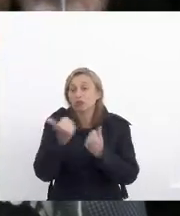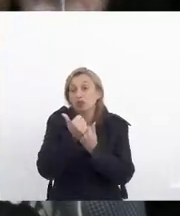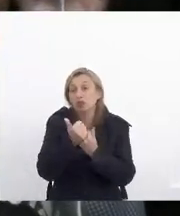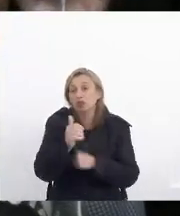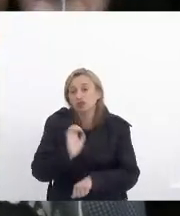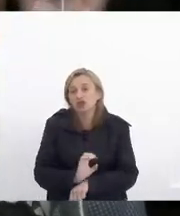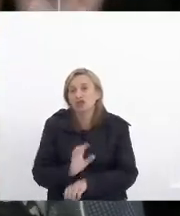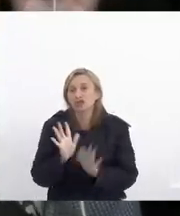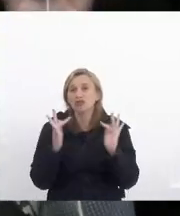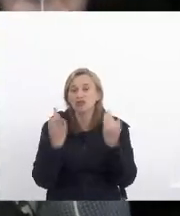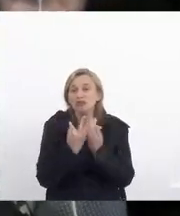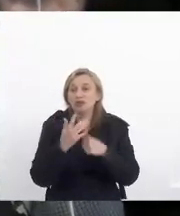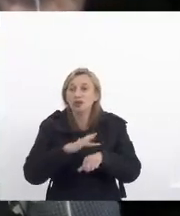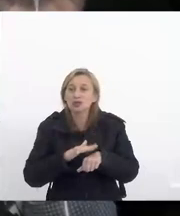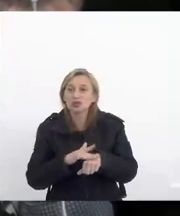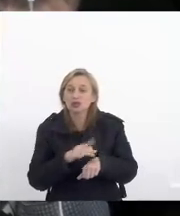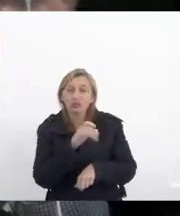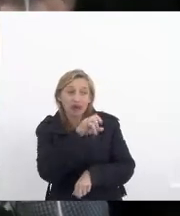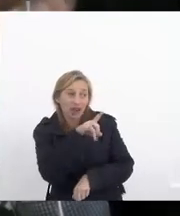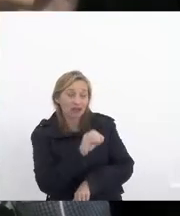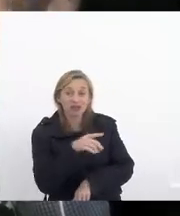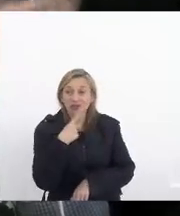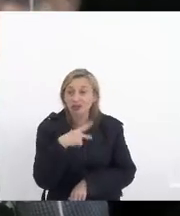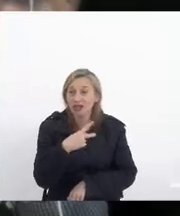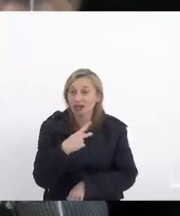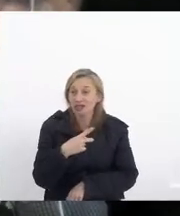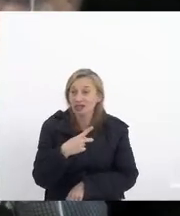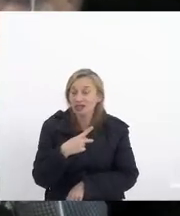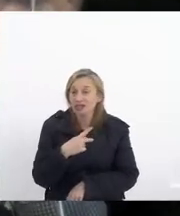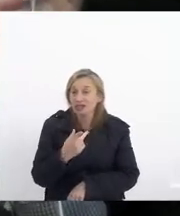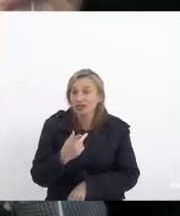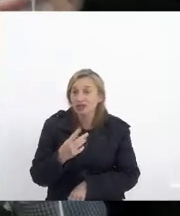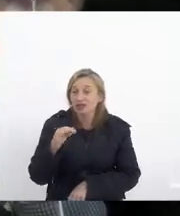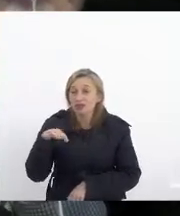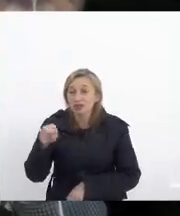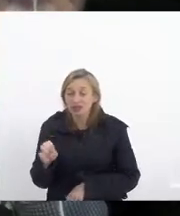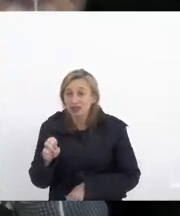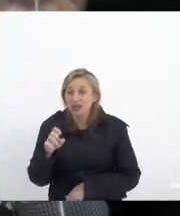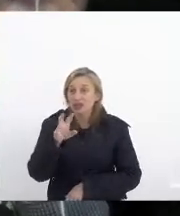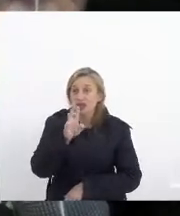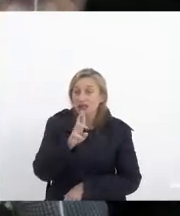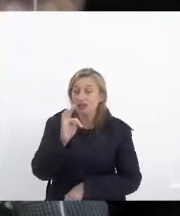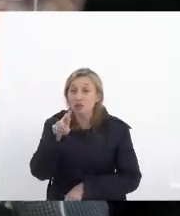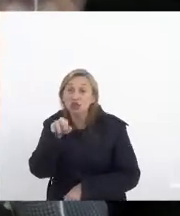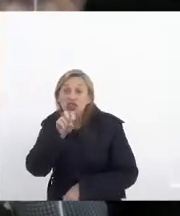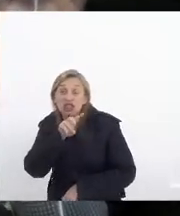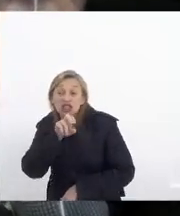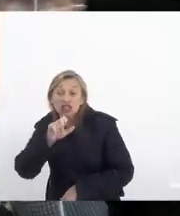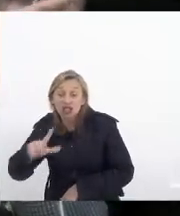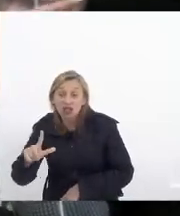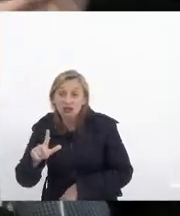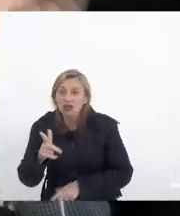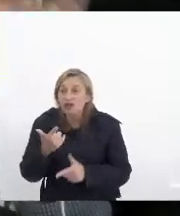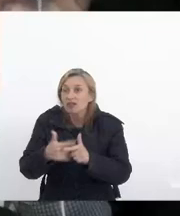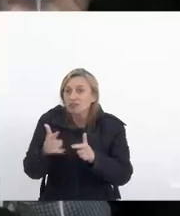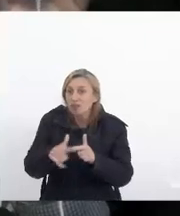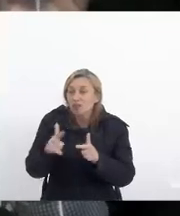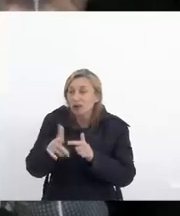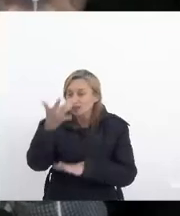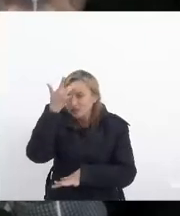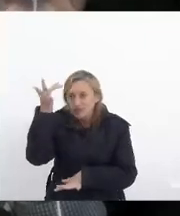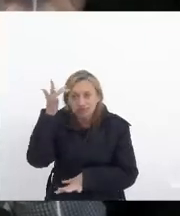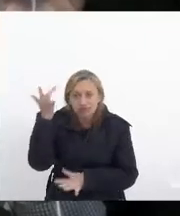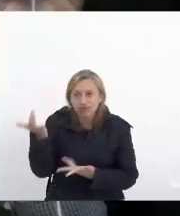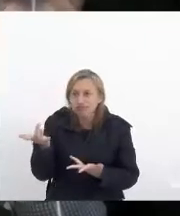Nós somos uma família doente, como diz a Cláudia. Eu tomo fluoxetina, tomo Rivotril, tenho vários problemas mentais, assim,